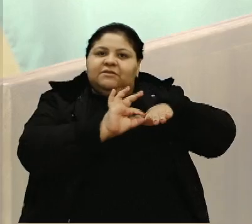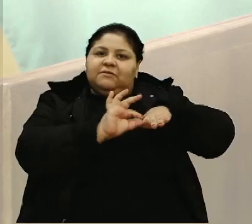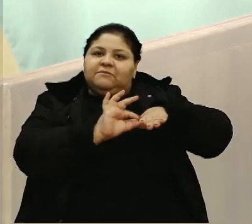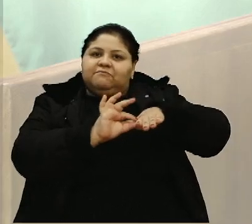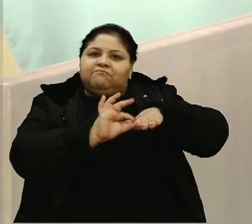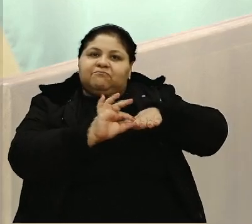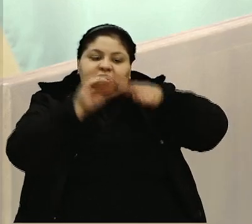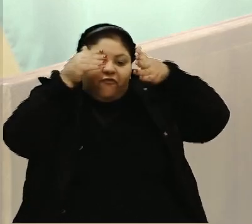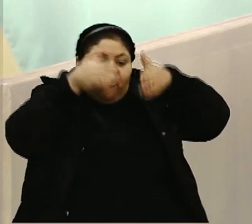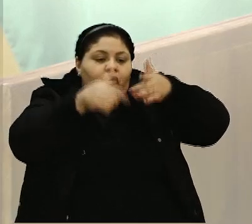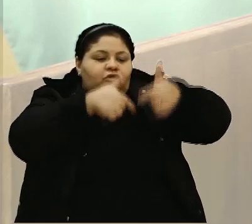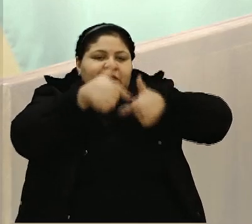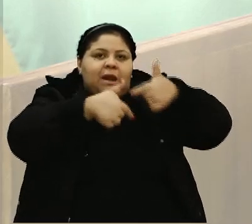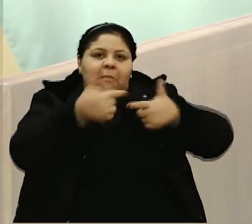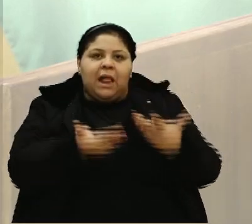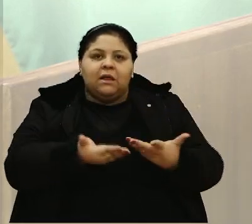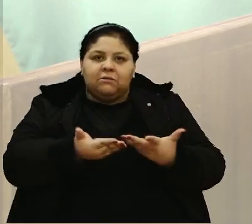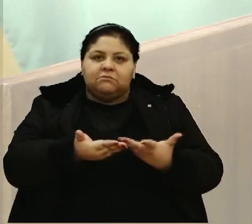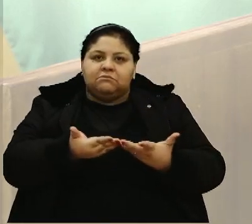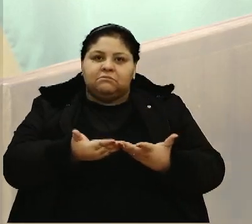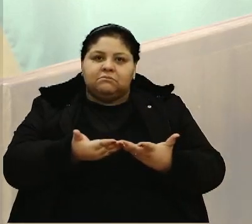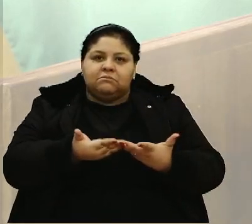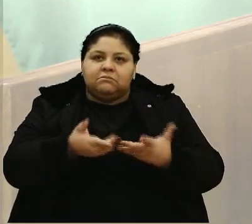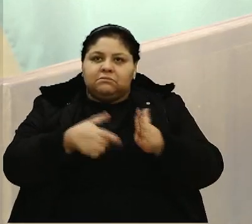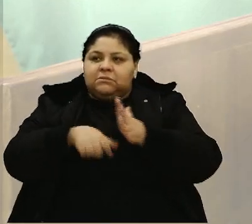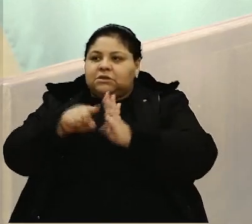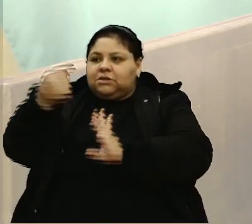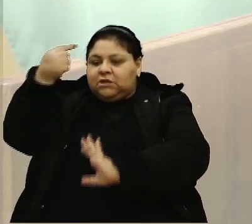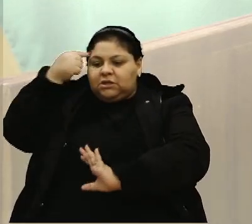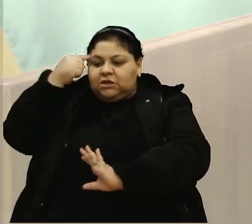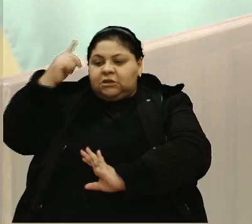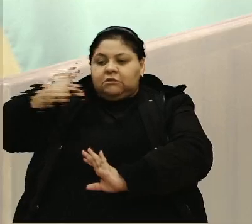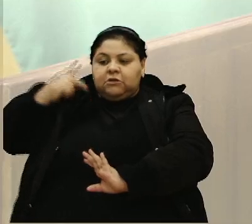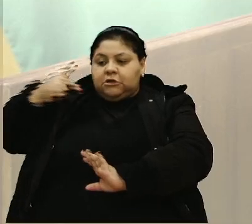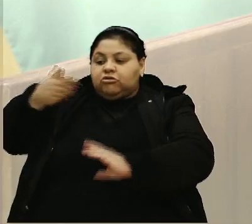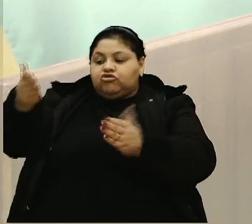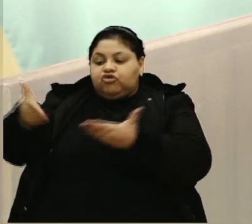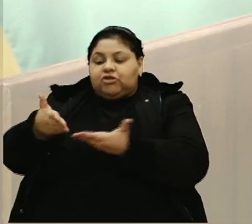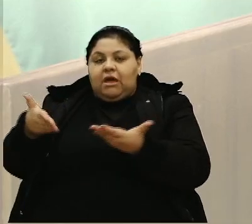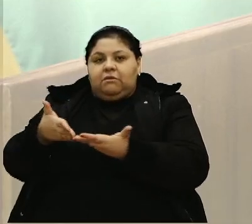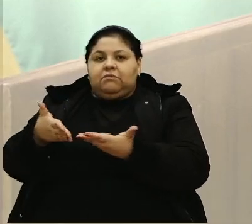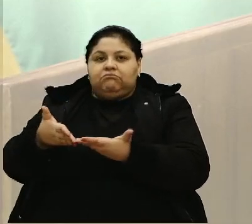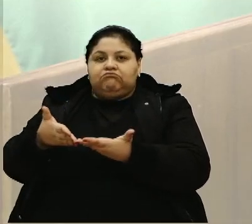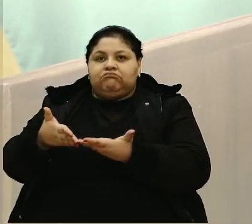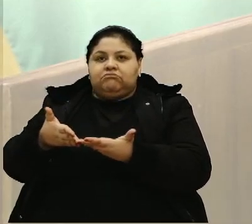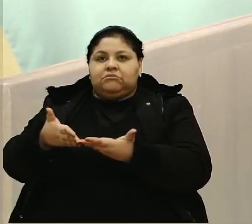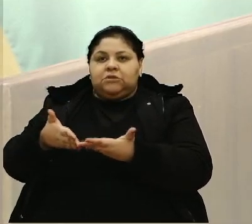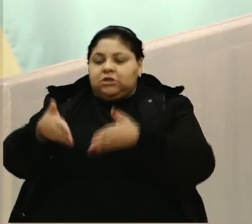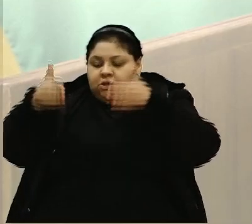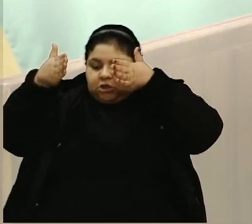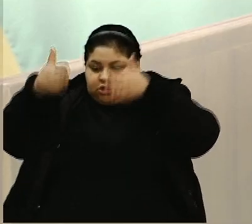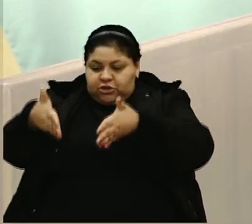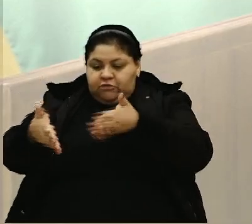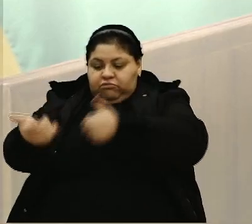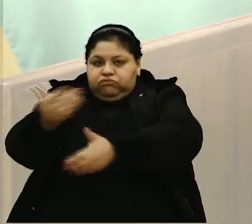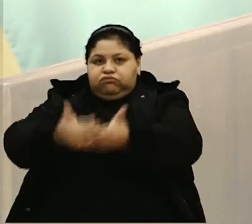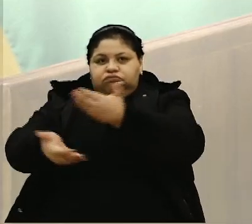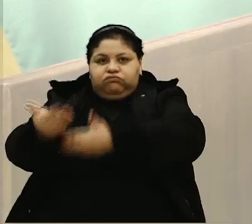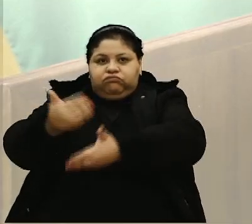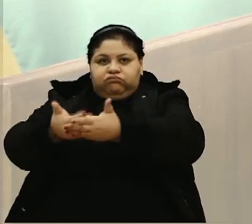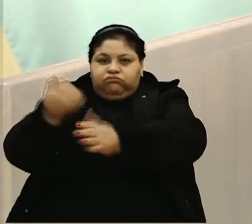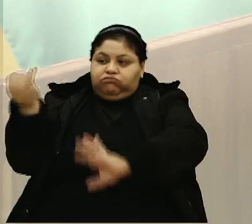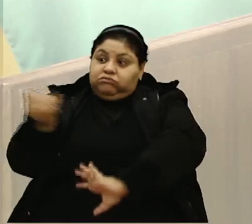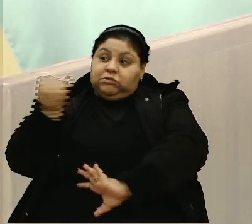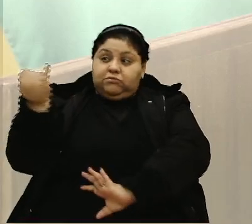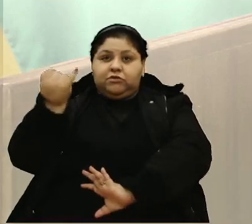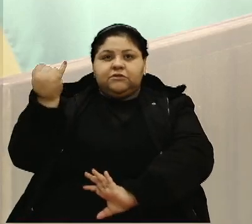se dedicam, né? Eu, antes de pensar em ser vereador, já já me dedicava ao mutirão de Natal pela